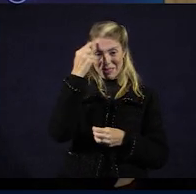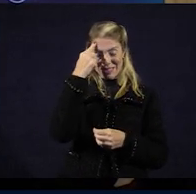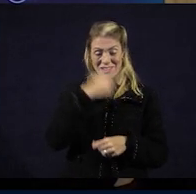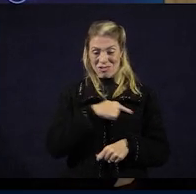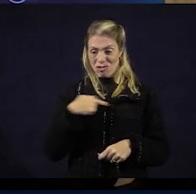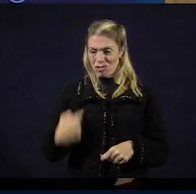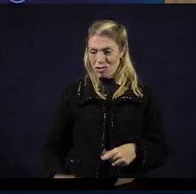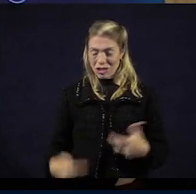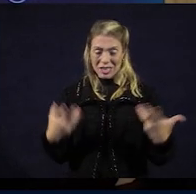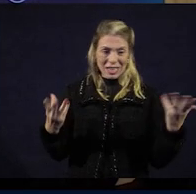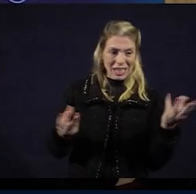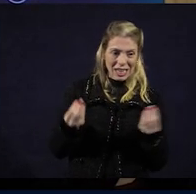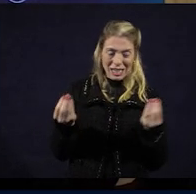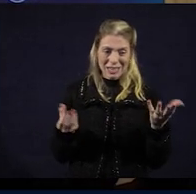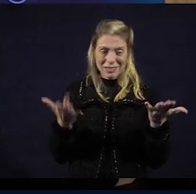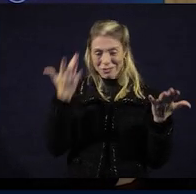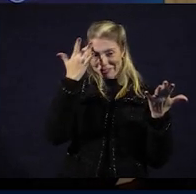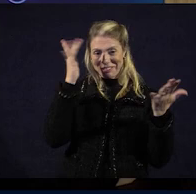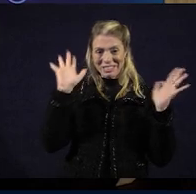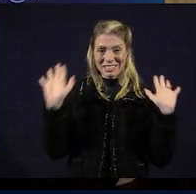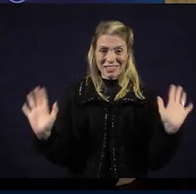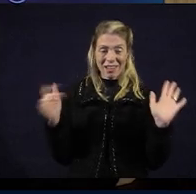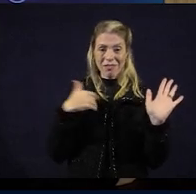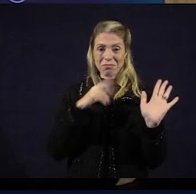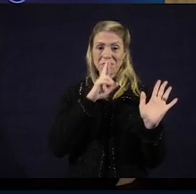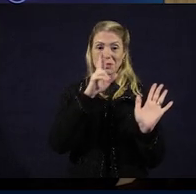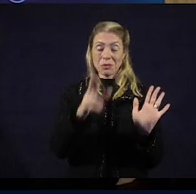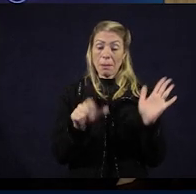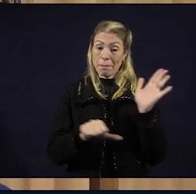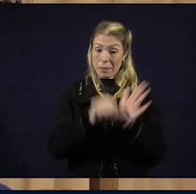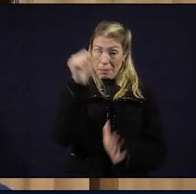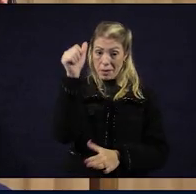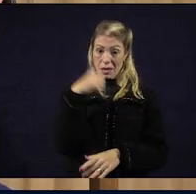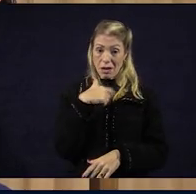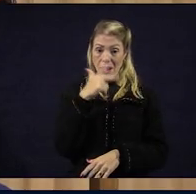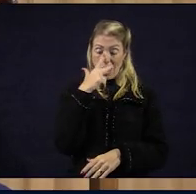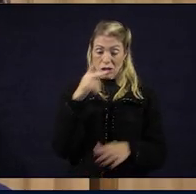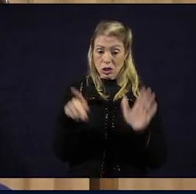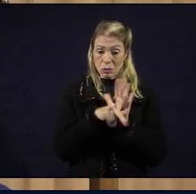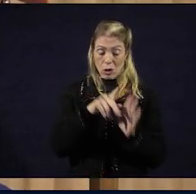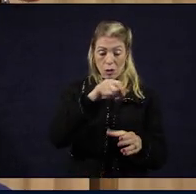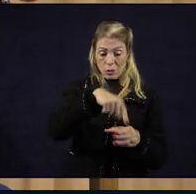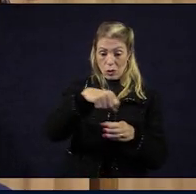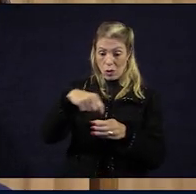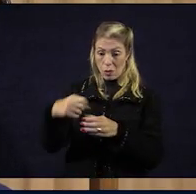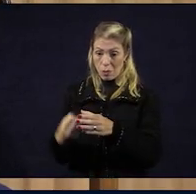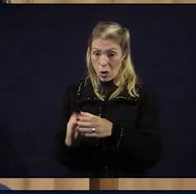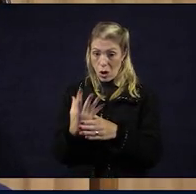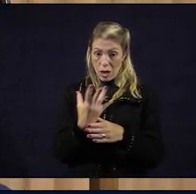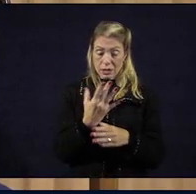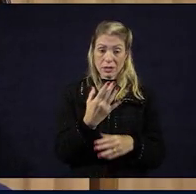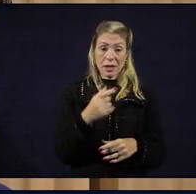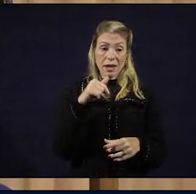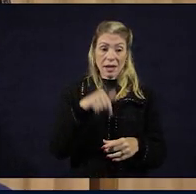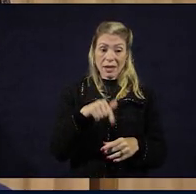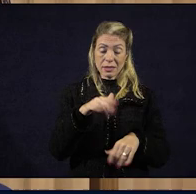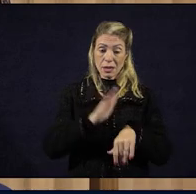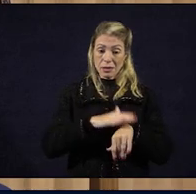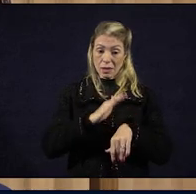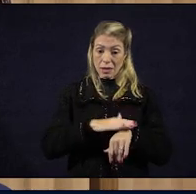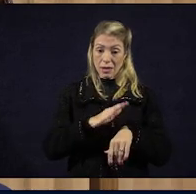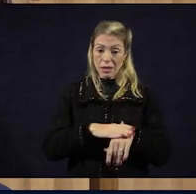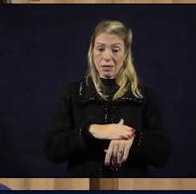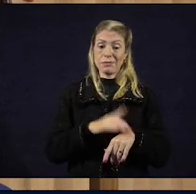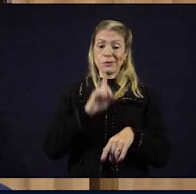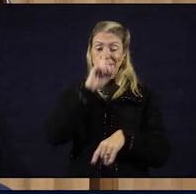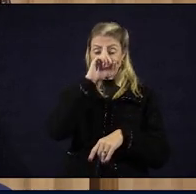na China tal é primeiro eu acho que as commodes nesse momento nessa janela de volatilidade elas